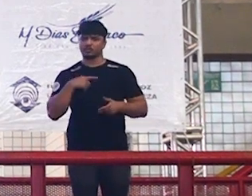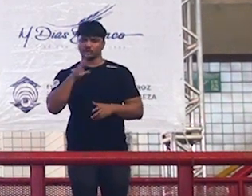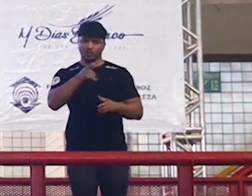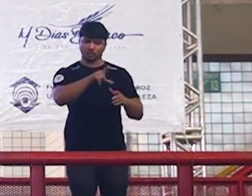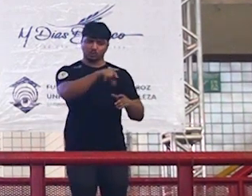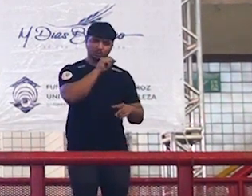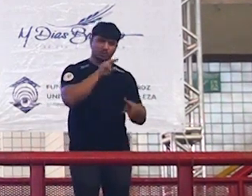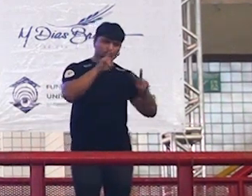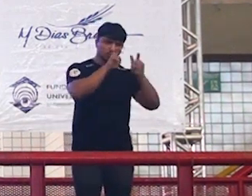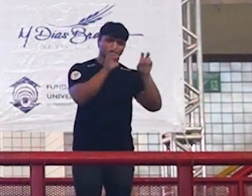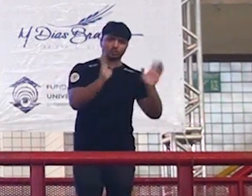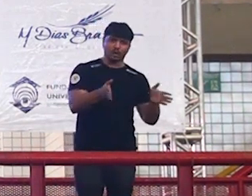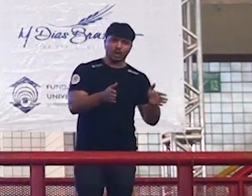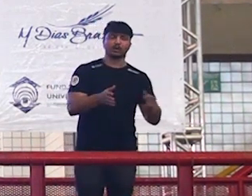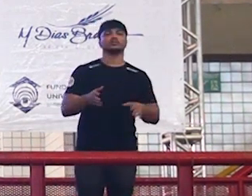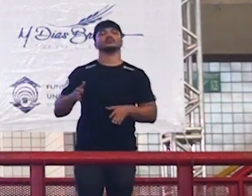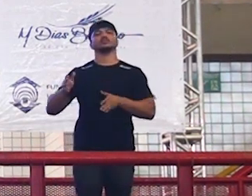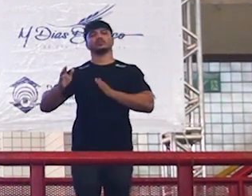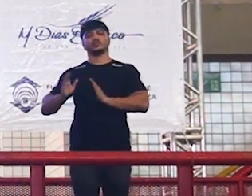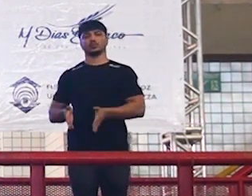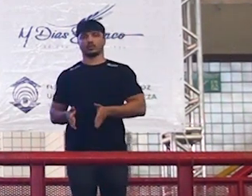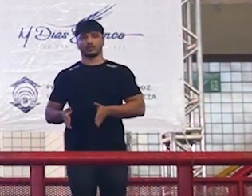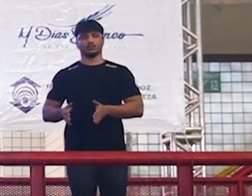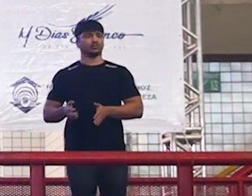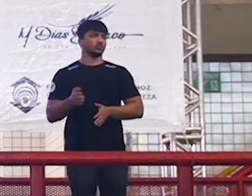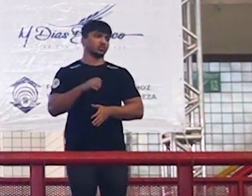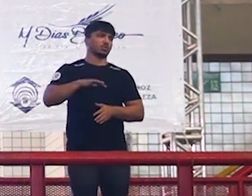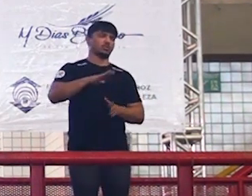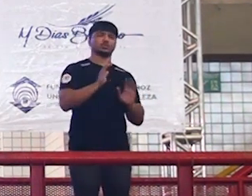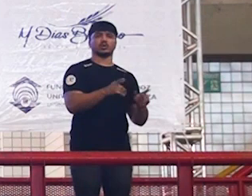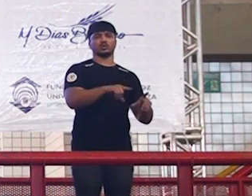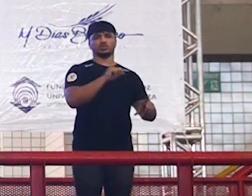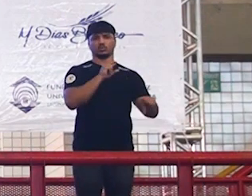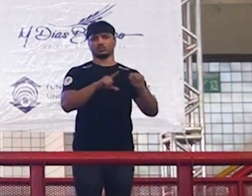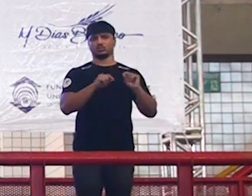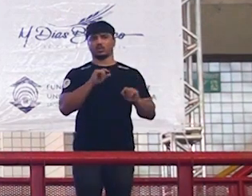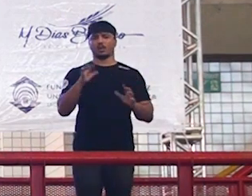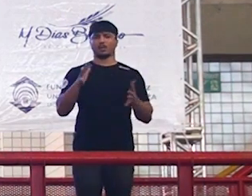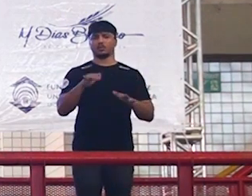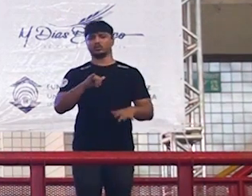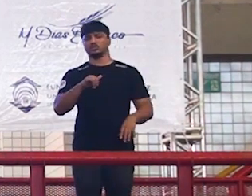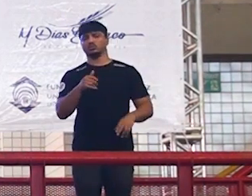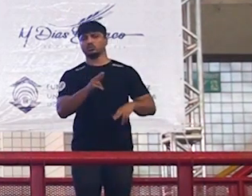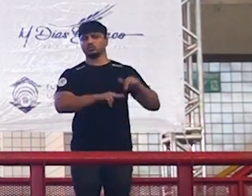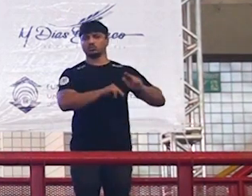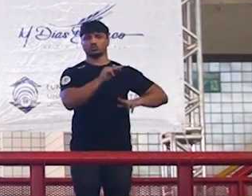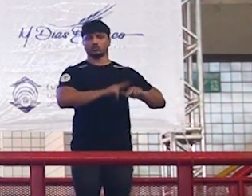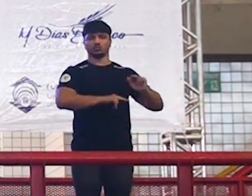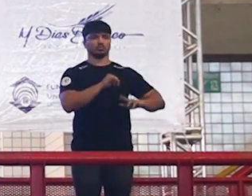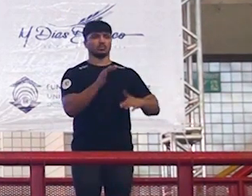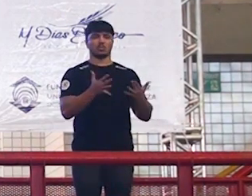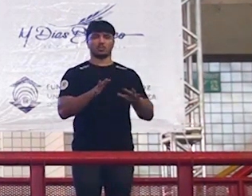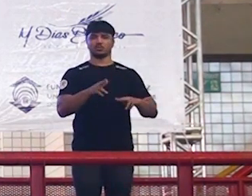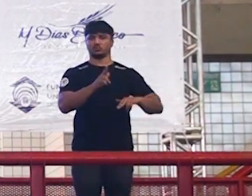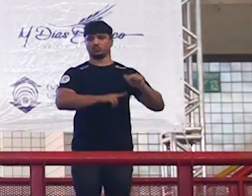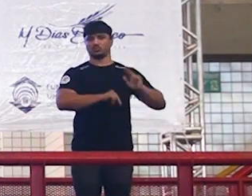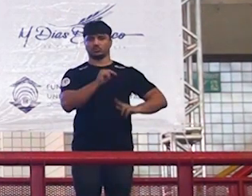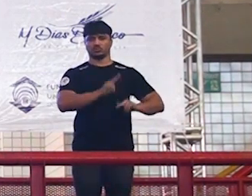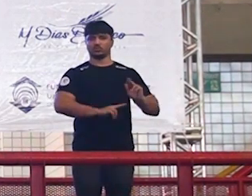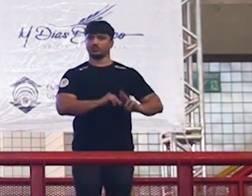foi escolhido? Já. Geralmente o tema já é escolhido até junho do ano que vai ser aplicada a